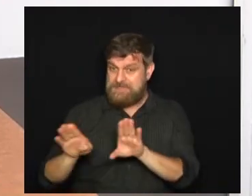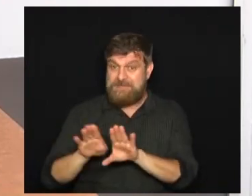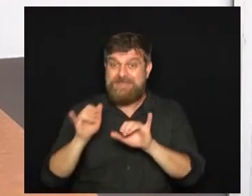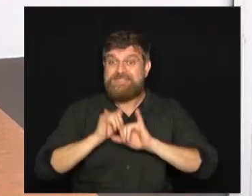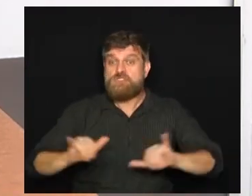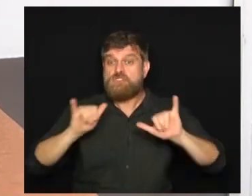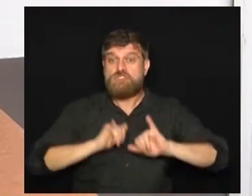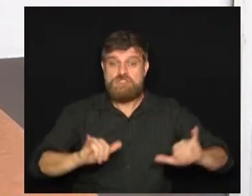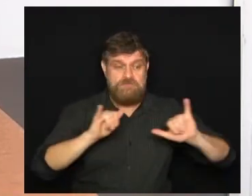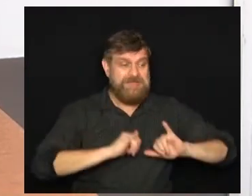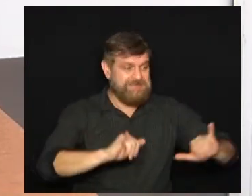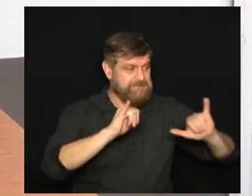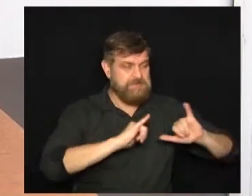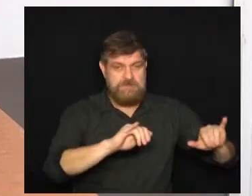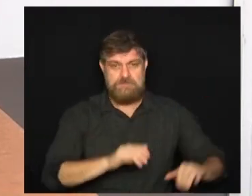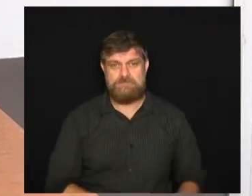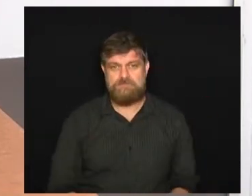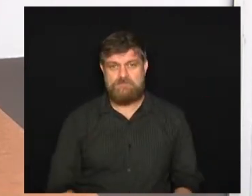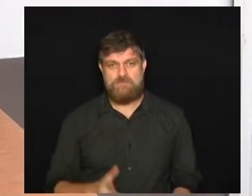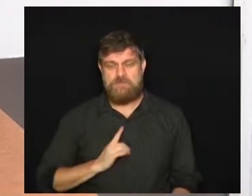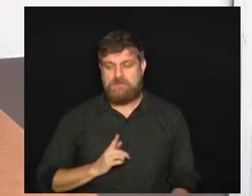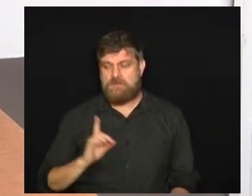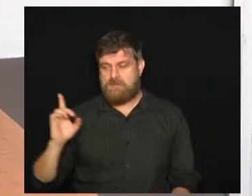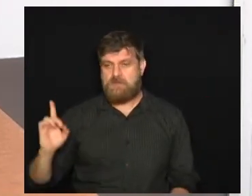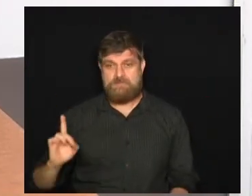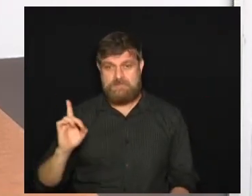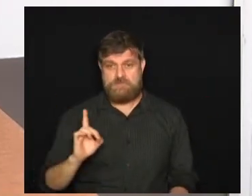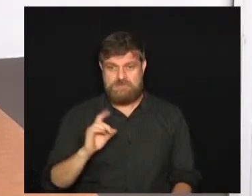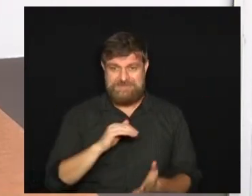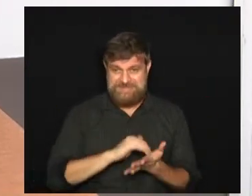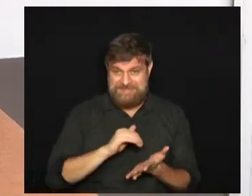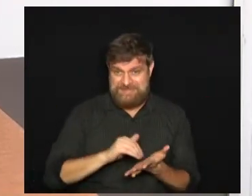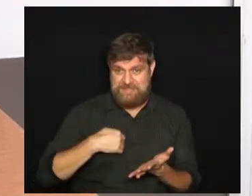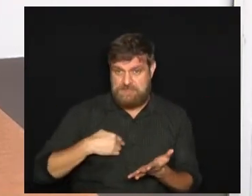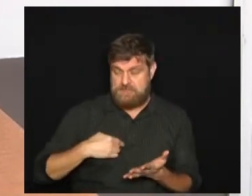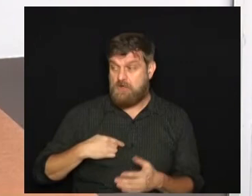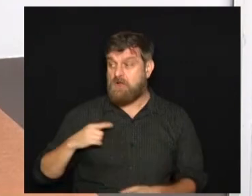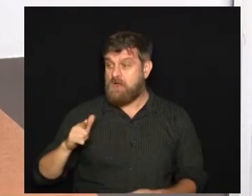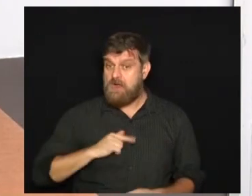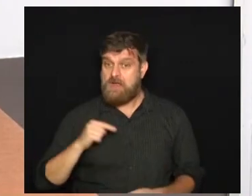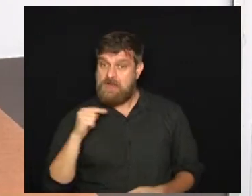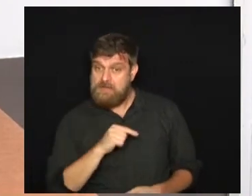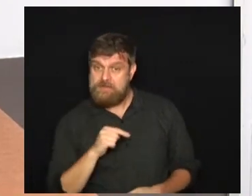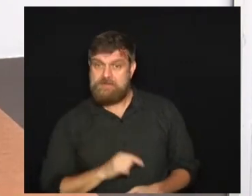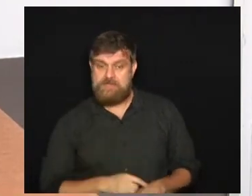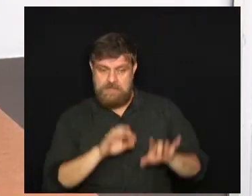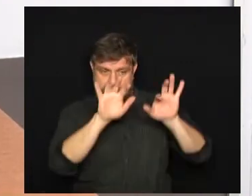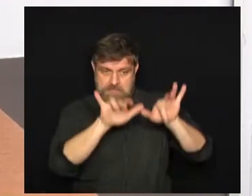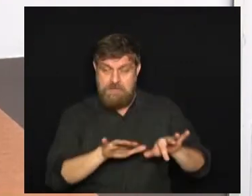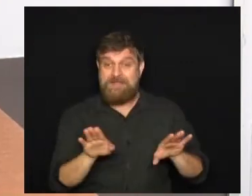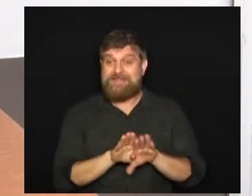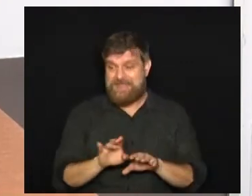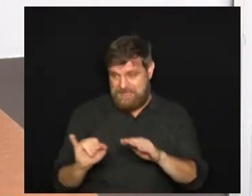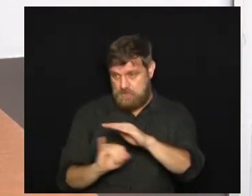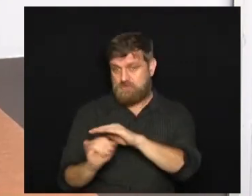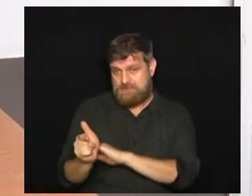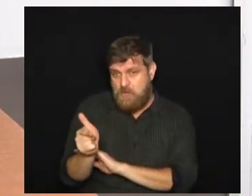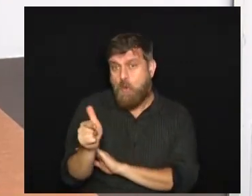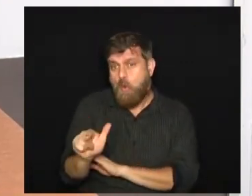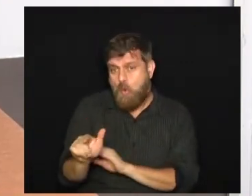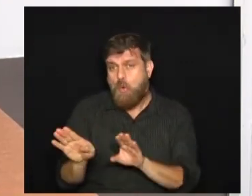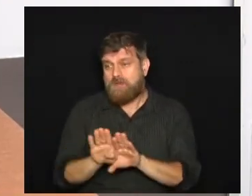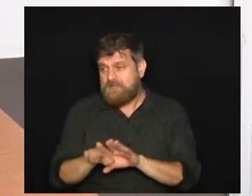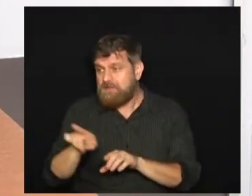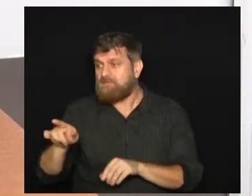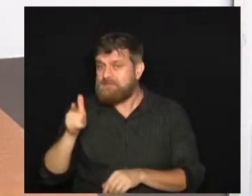divulgação. Às vezes, quando a pessoa passa lá na secretaria, a gente fala, tem as vagas aqui do Emprega Bem, mas tem outras